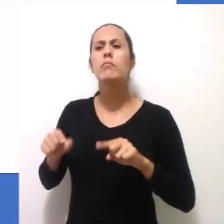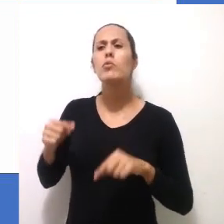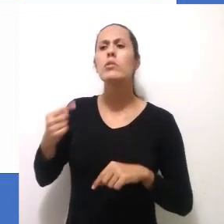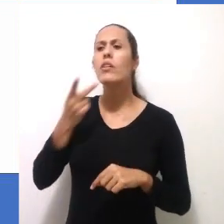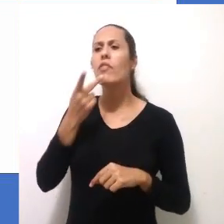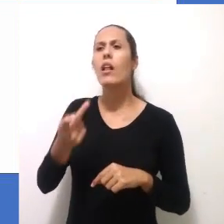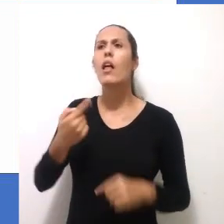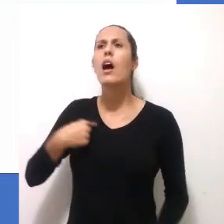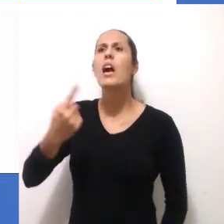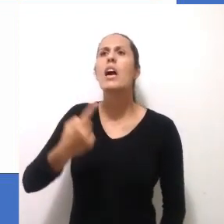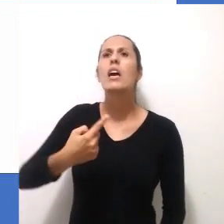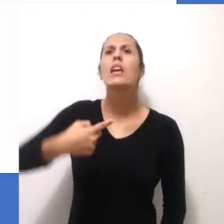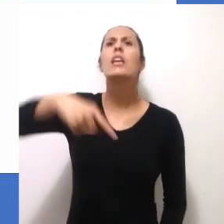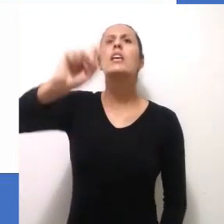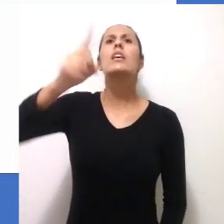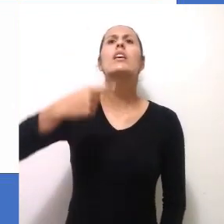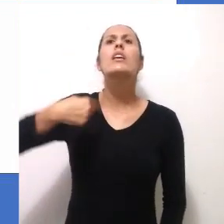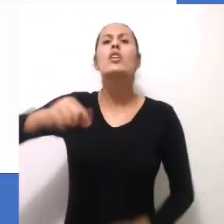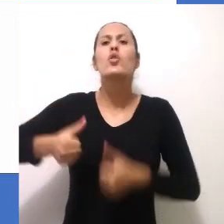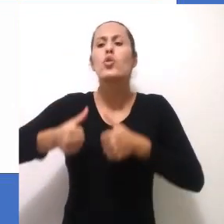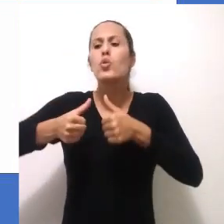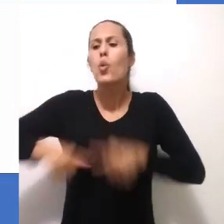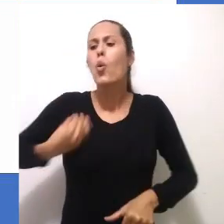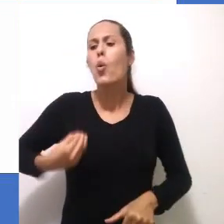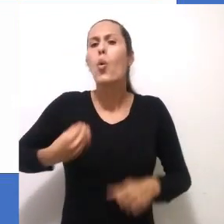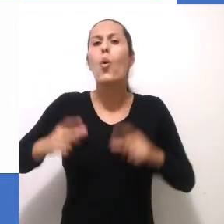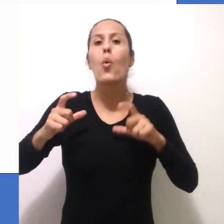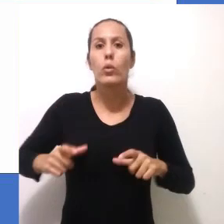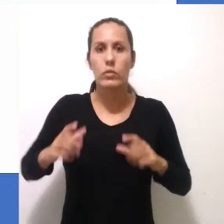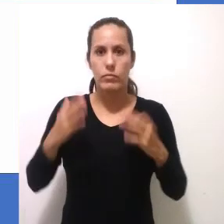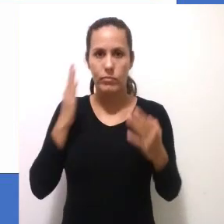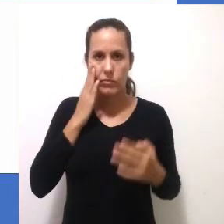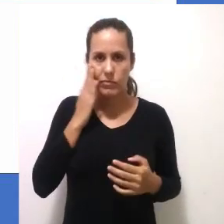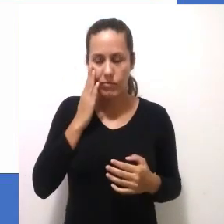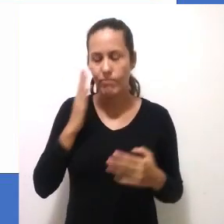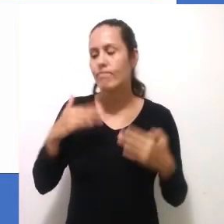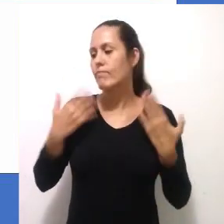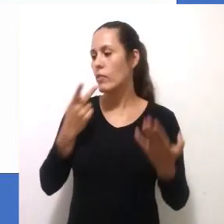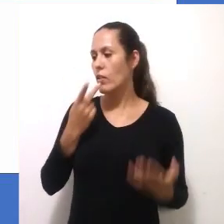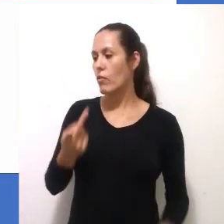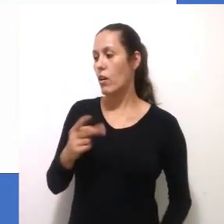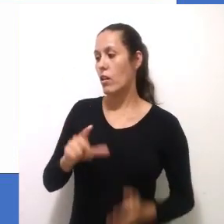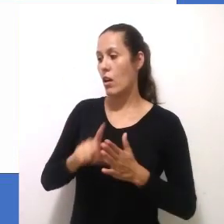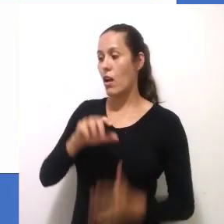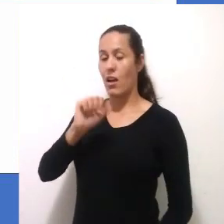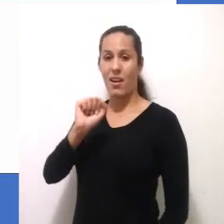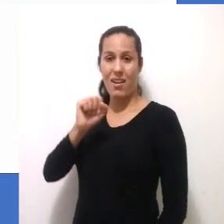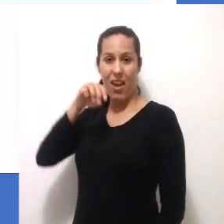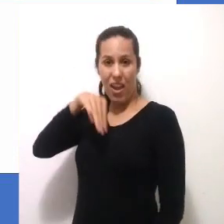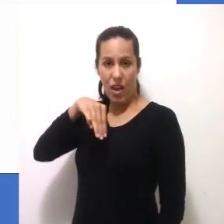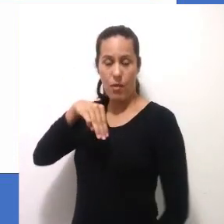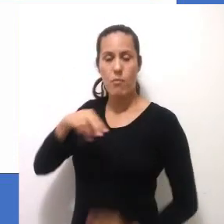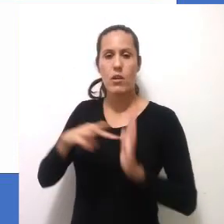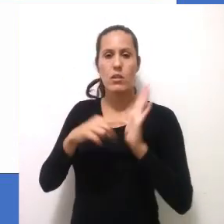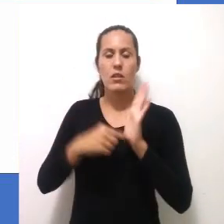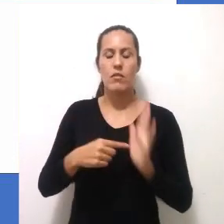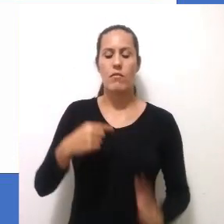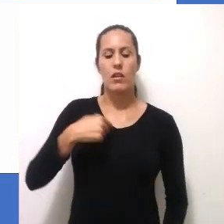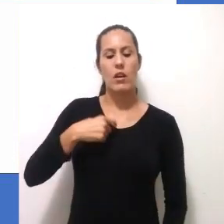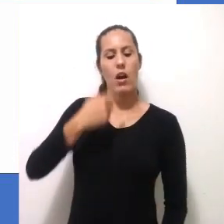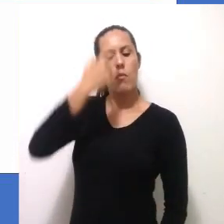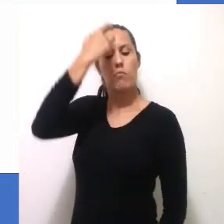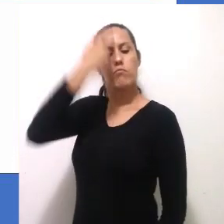que você está indo. E aí, para I, eu uso am, que quer dizer sou ou